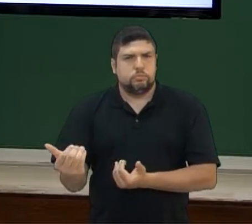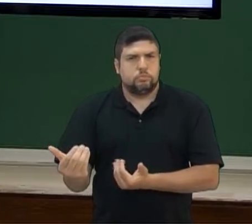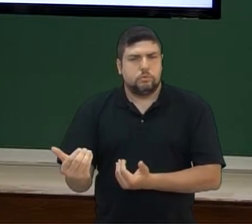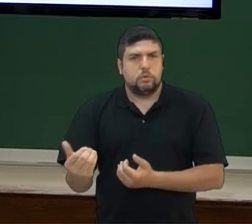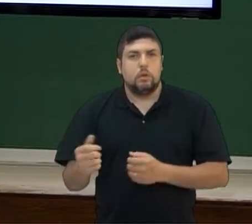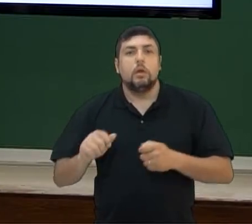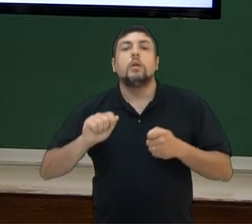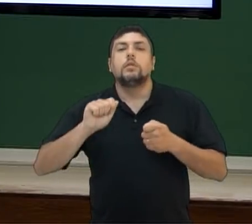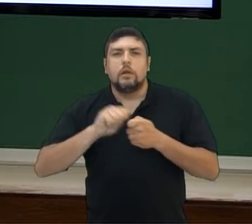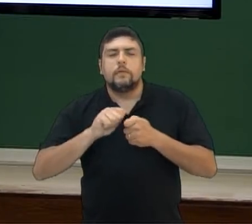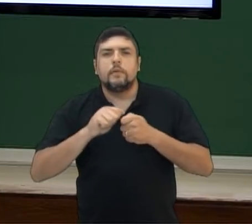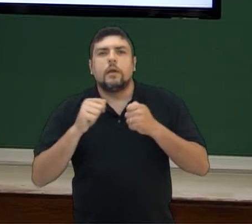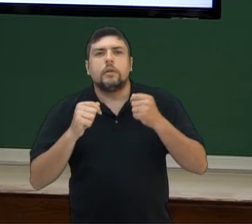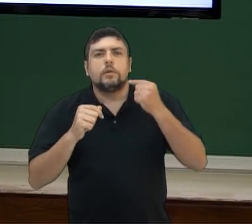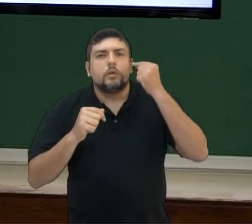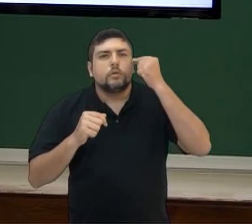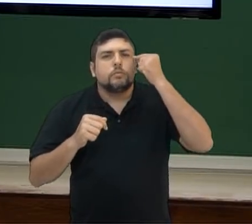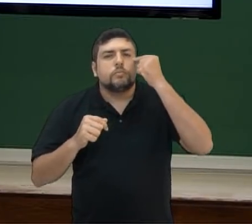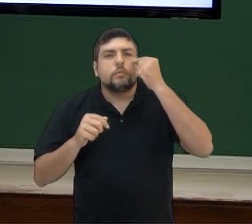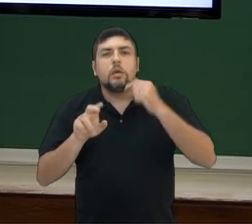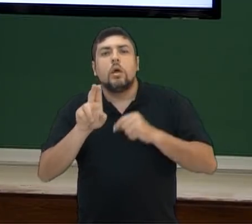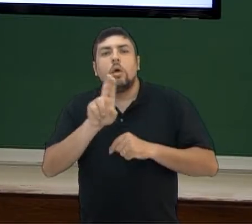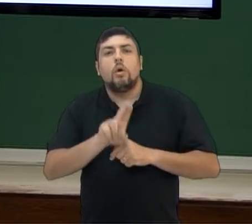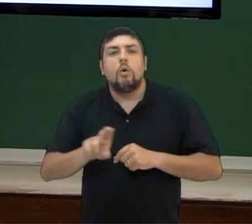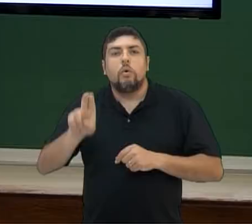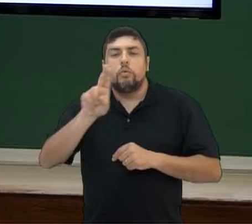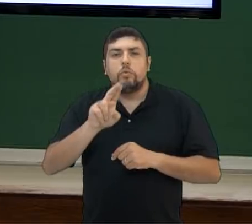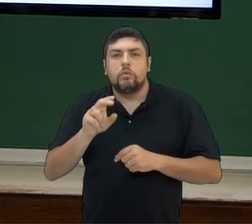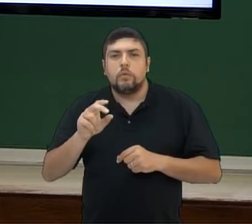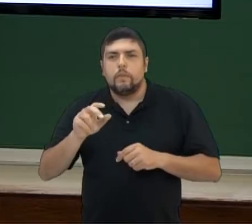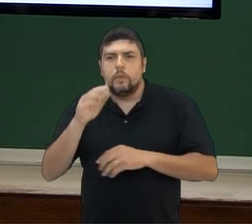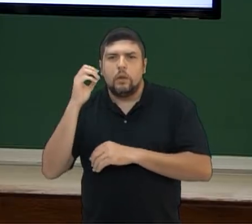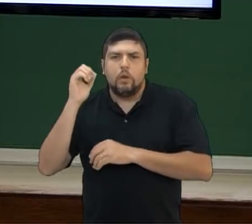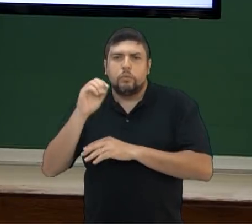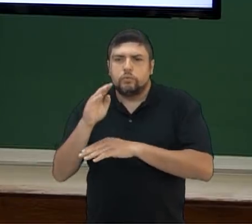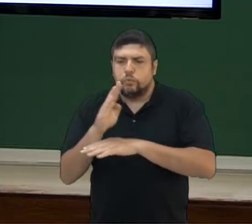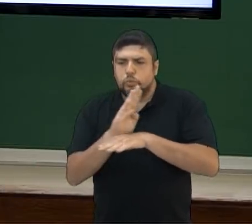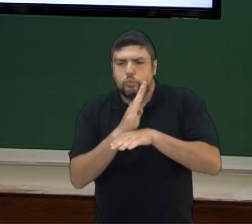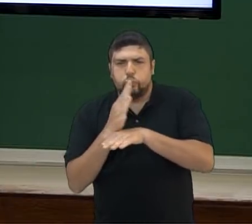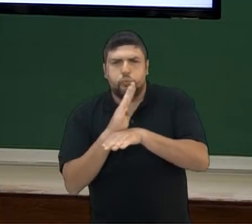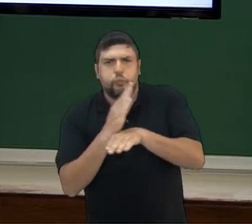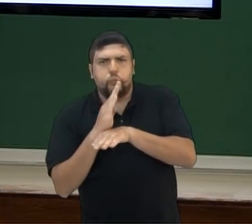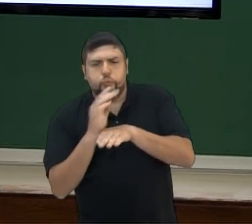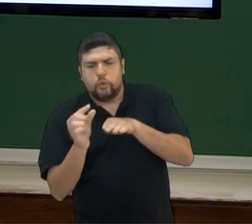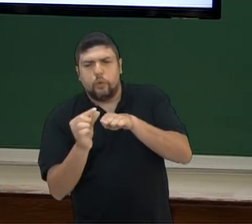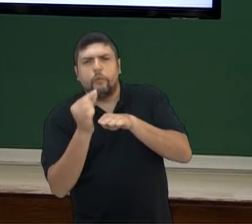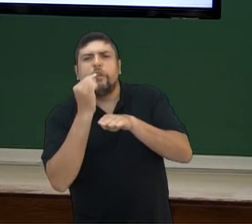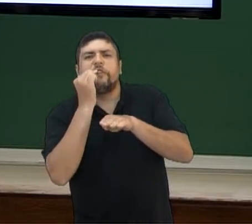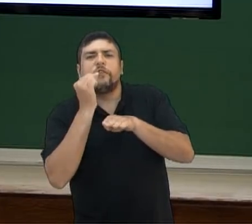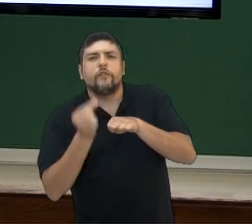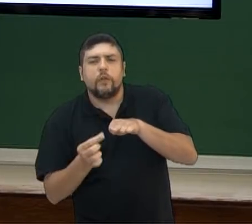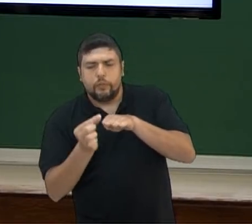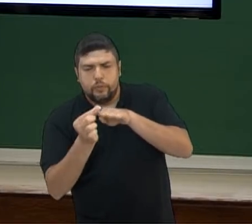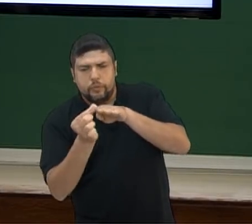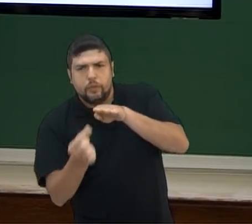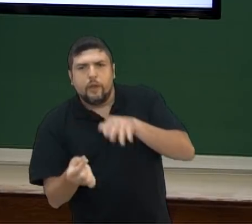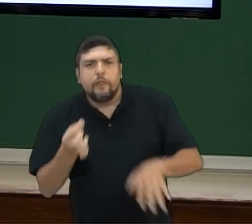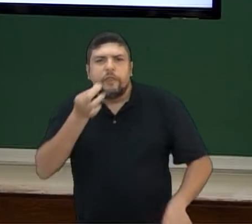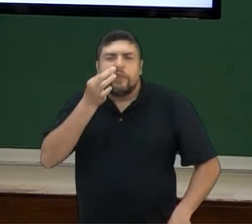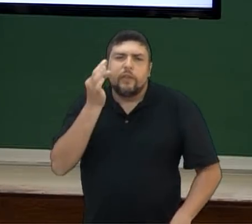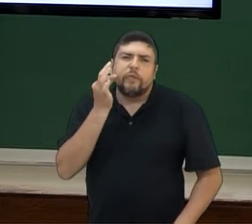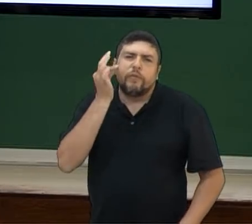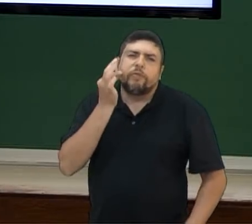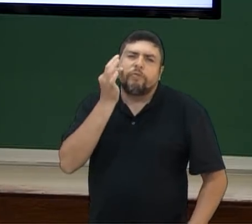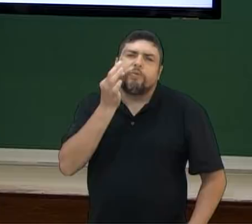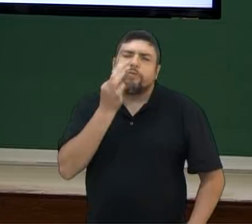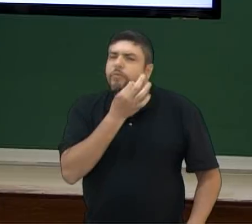usam pequenos bambus ou dente de tubarão. É um rito de passagem meio dolorido que inicia meninos e